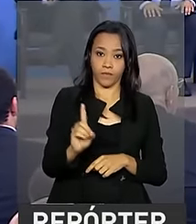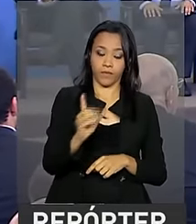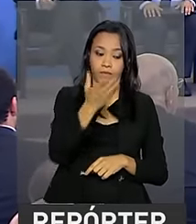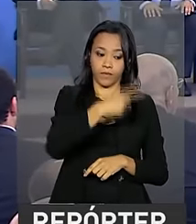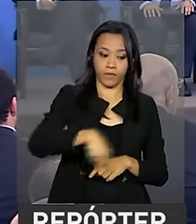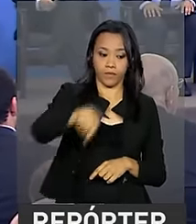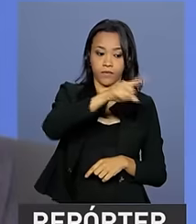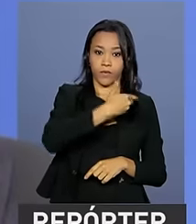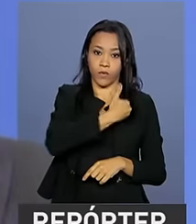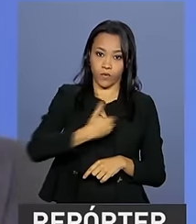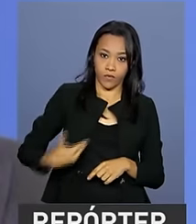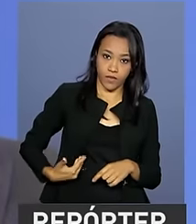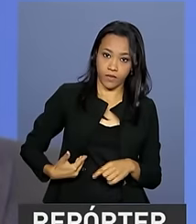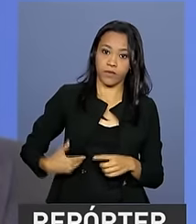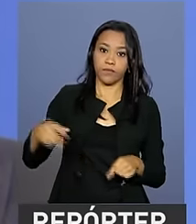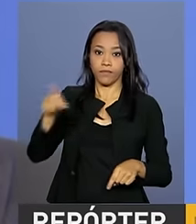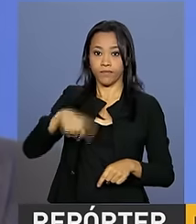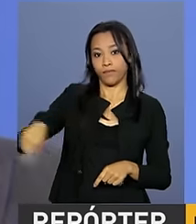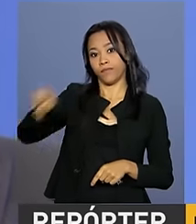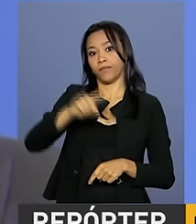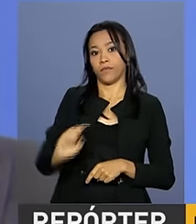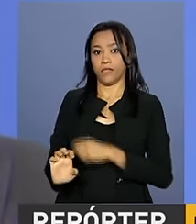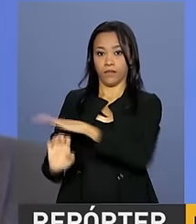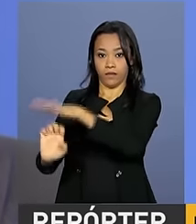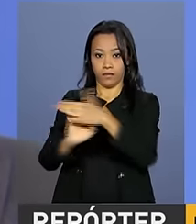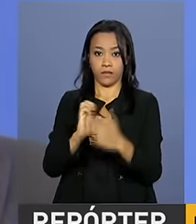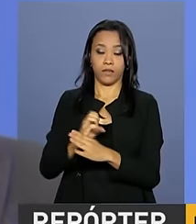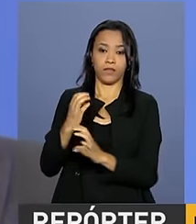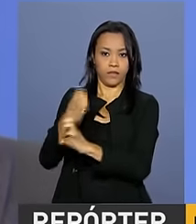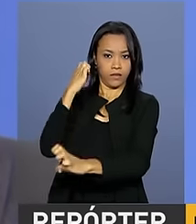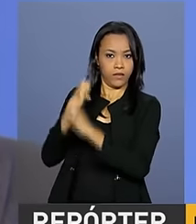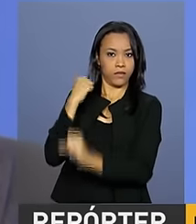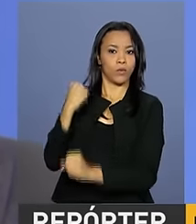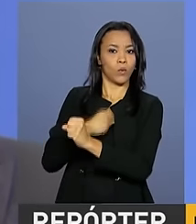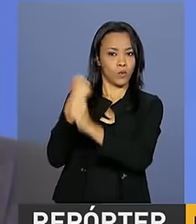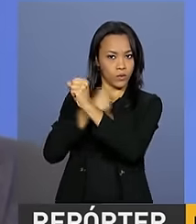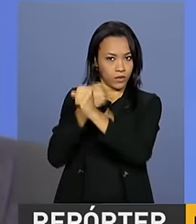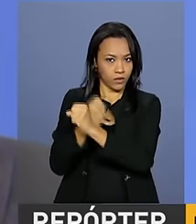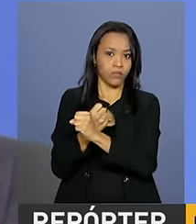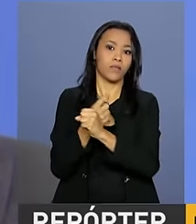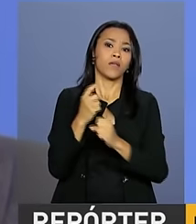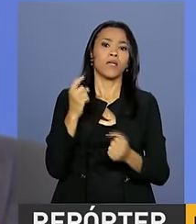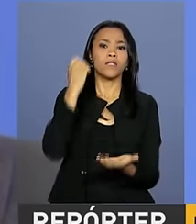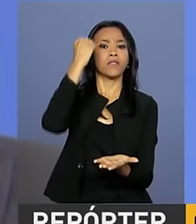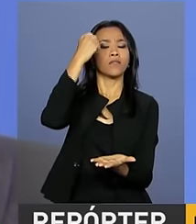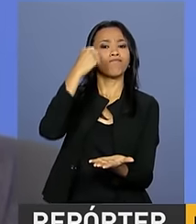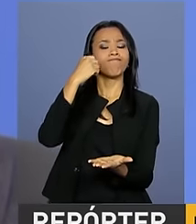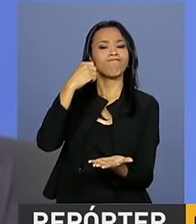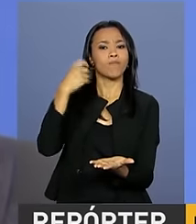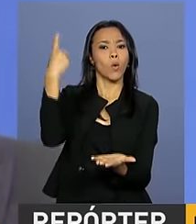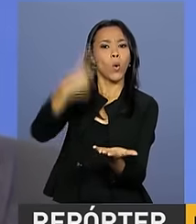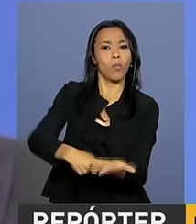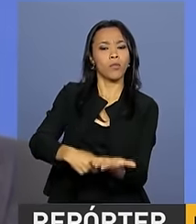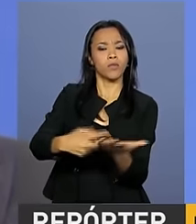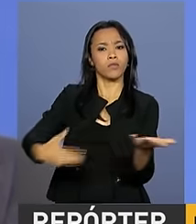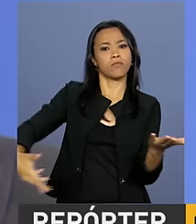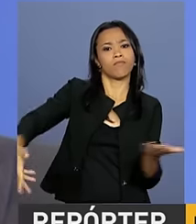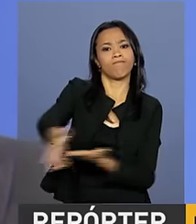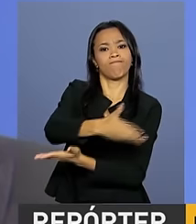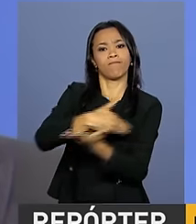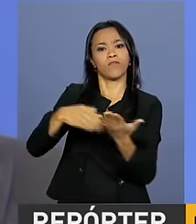e o setor da construção civil. Esse pacto que foi amadurecido a